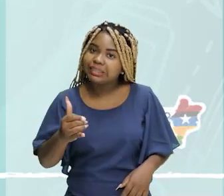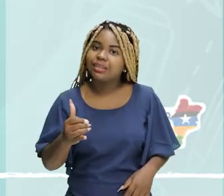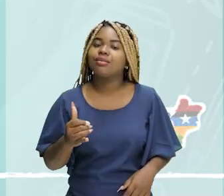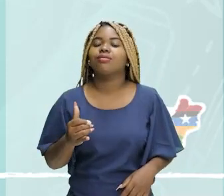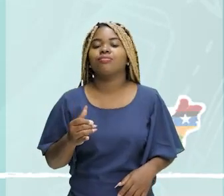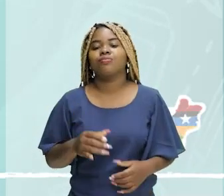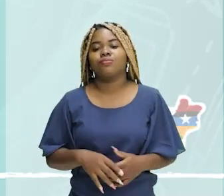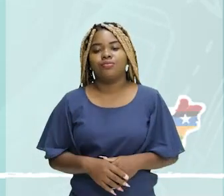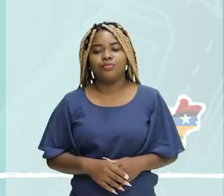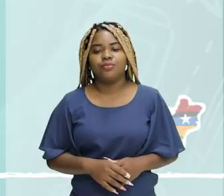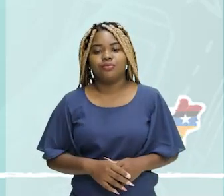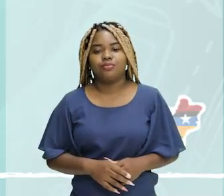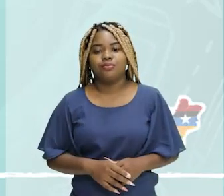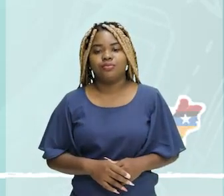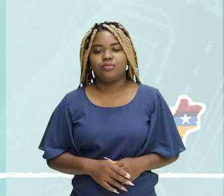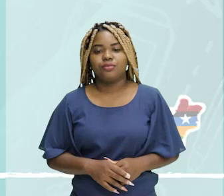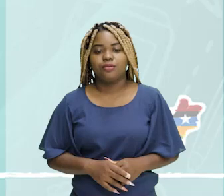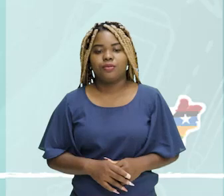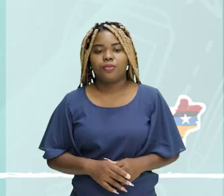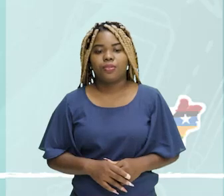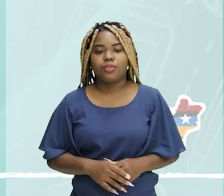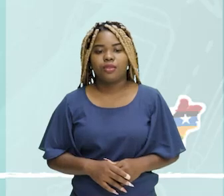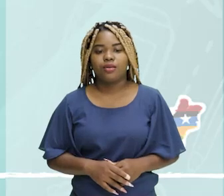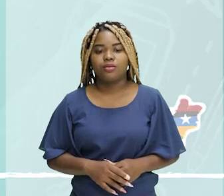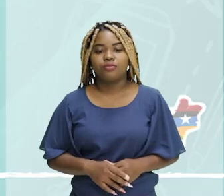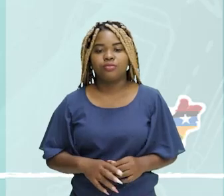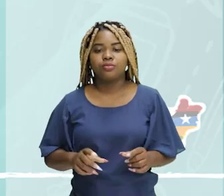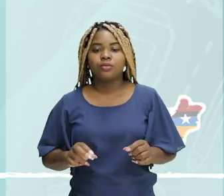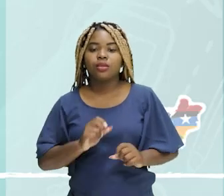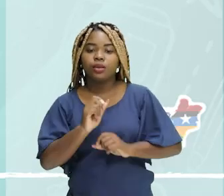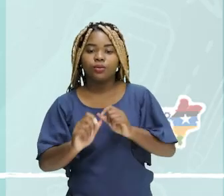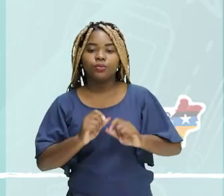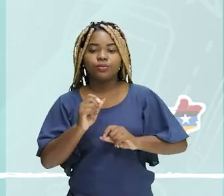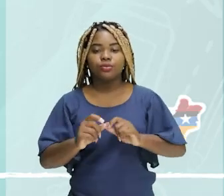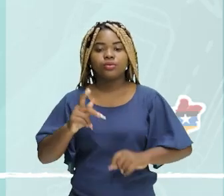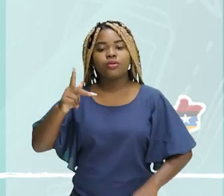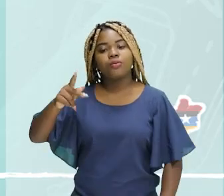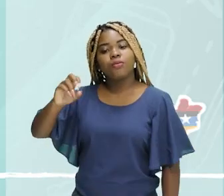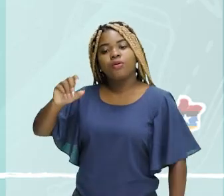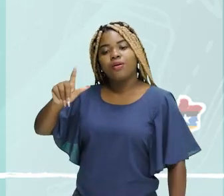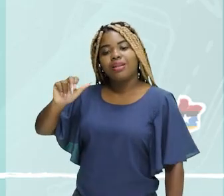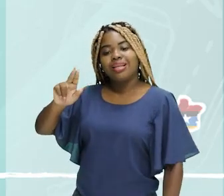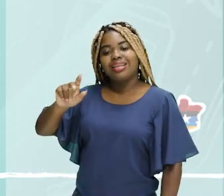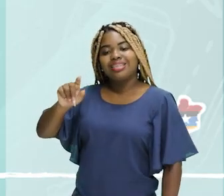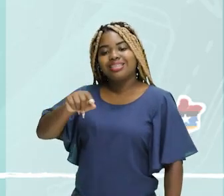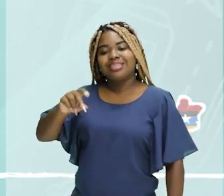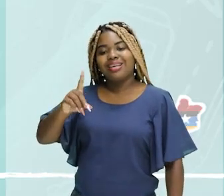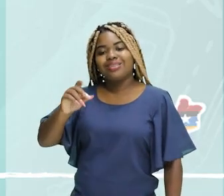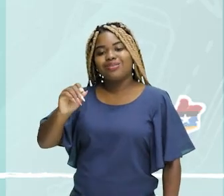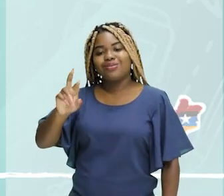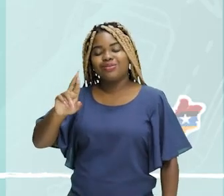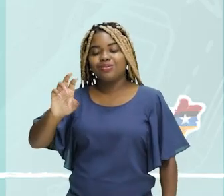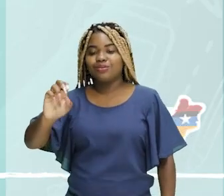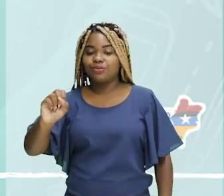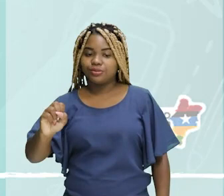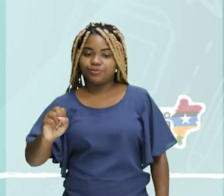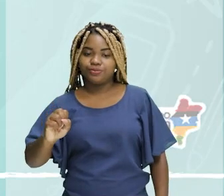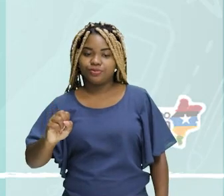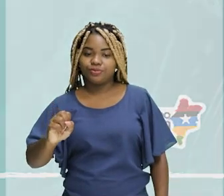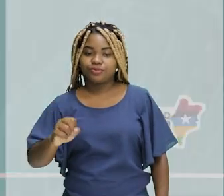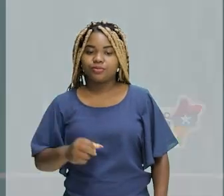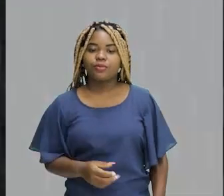vibram ao longo de um único plano, denominado plano de polarização. Essa